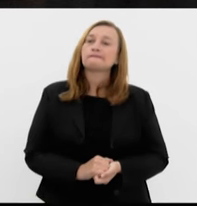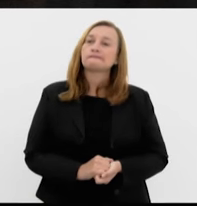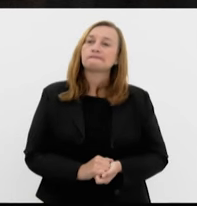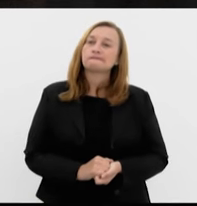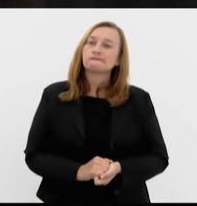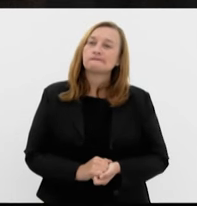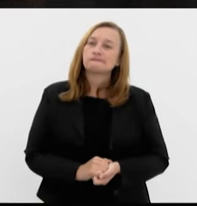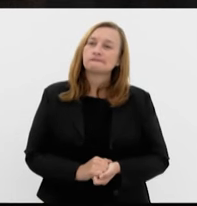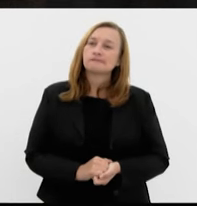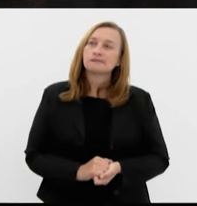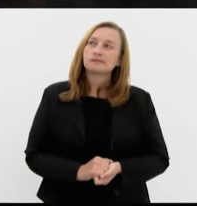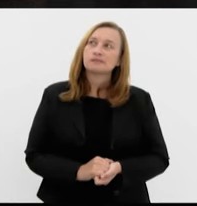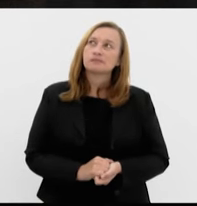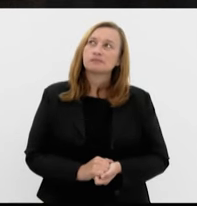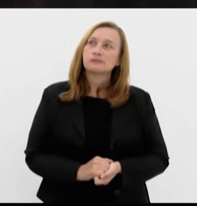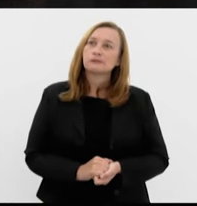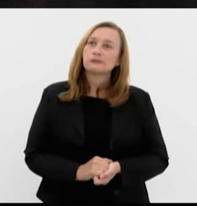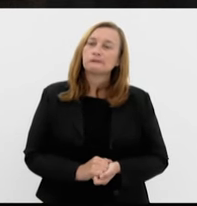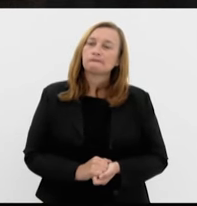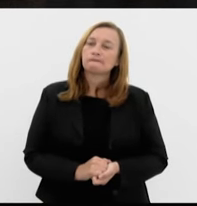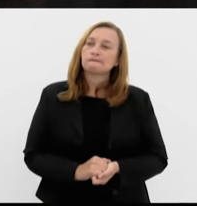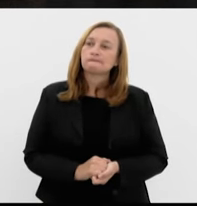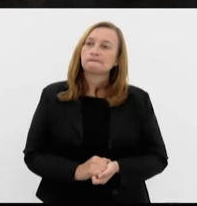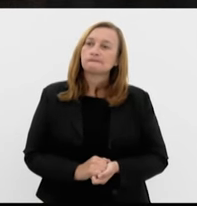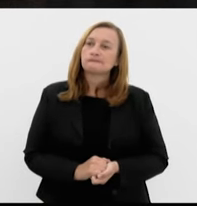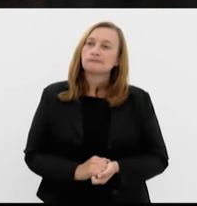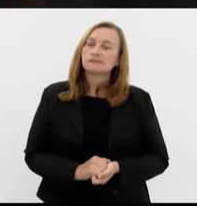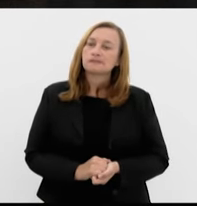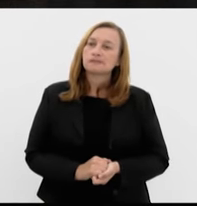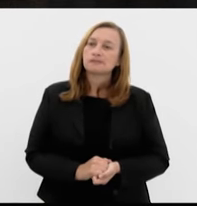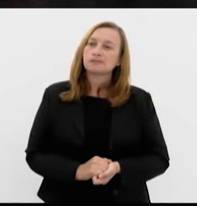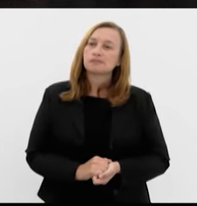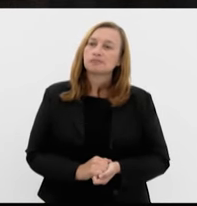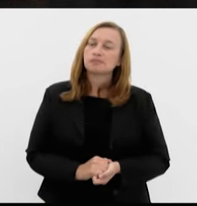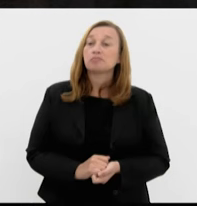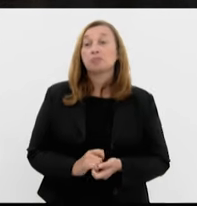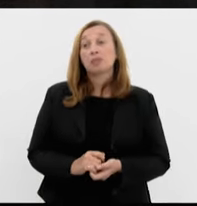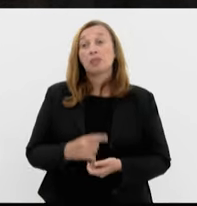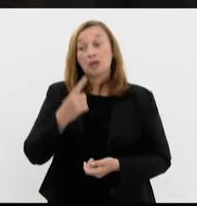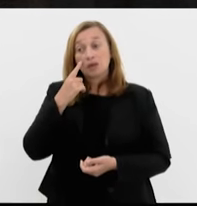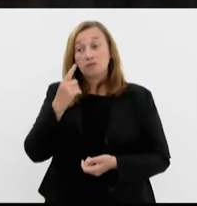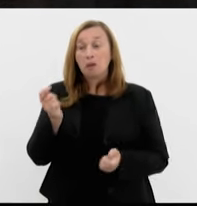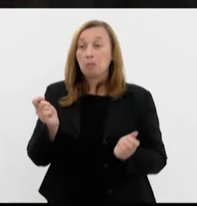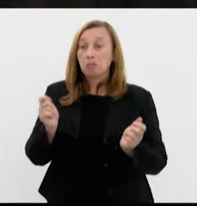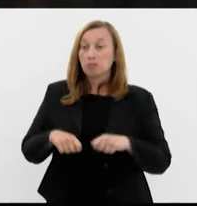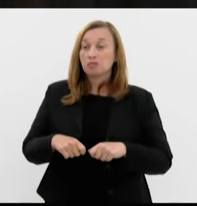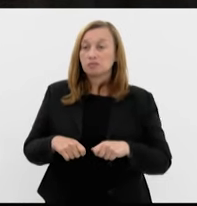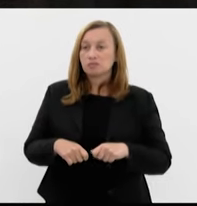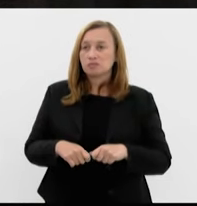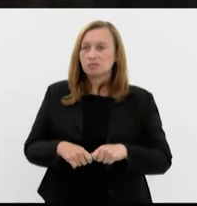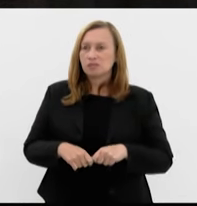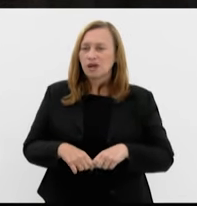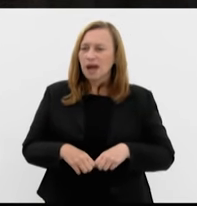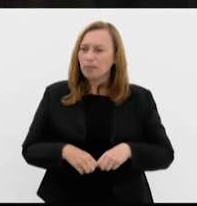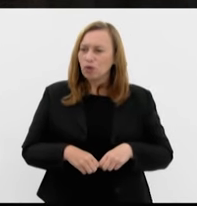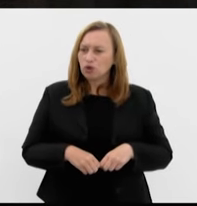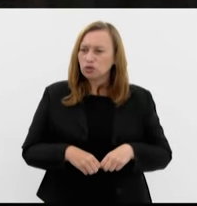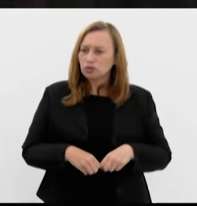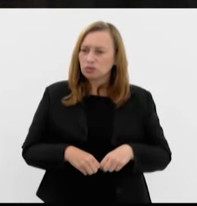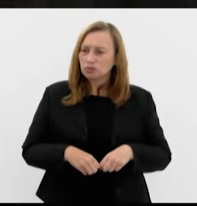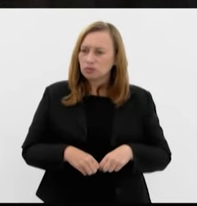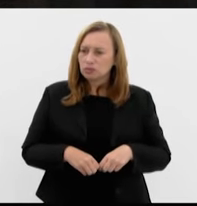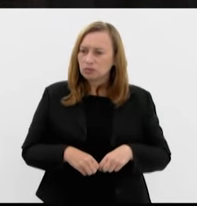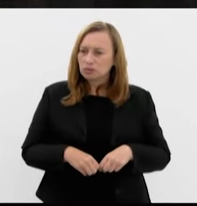em absoluta objetividade prevê a possibilidade de aborto